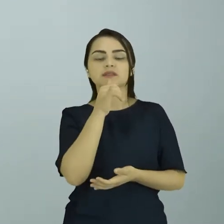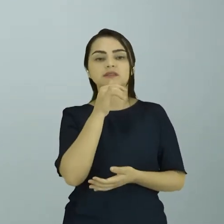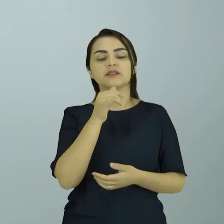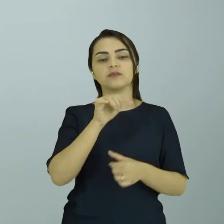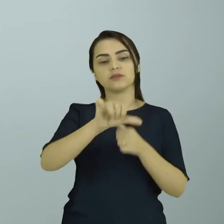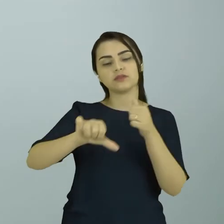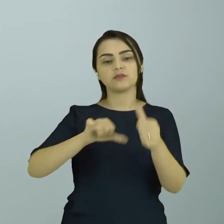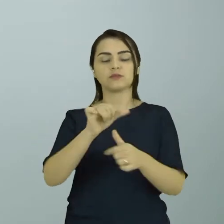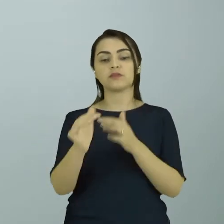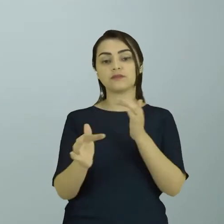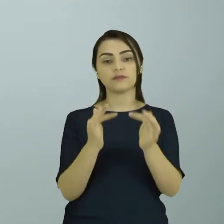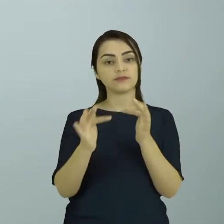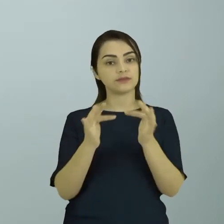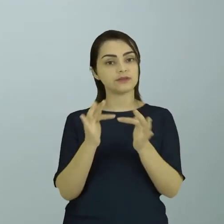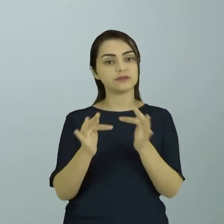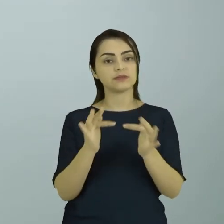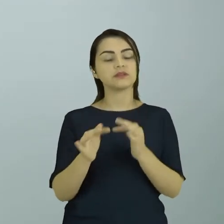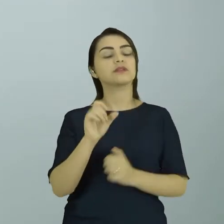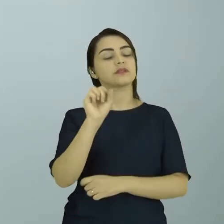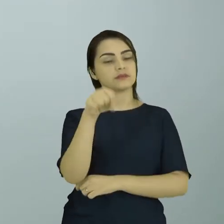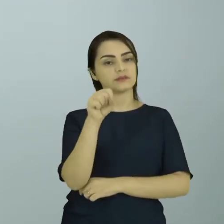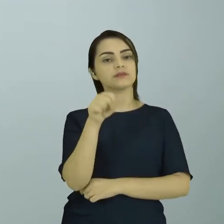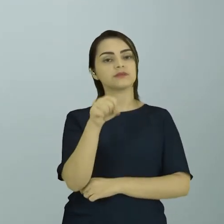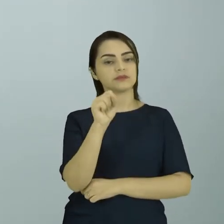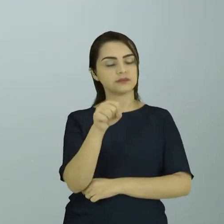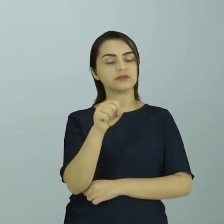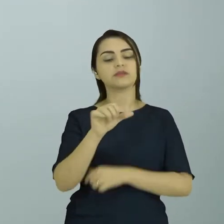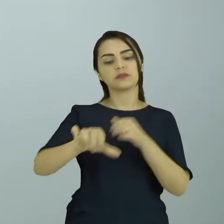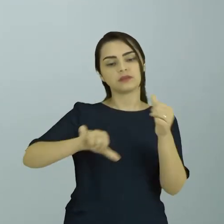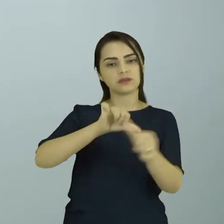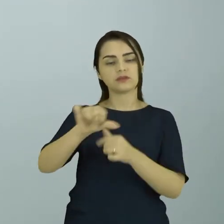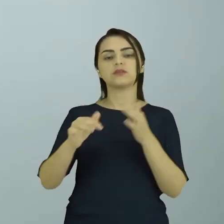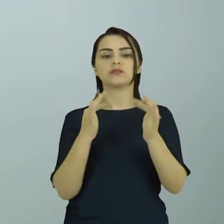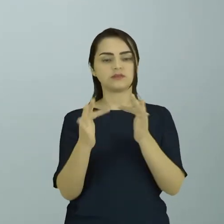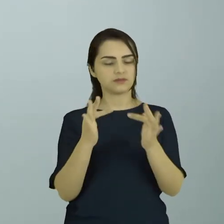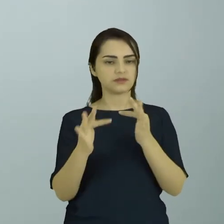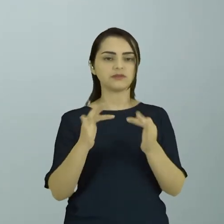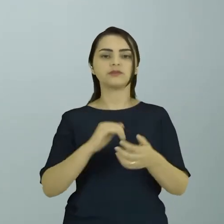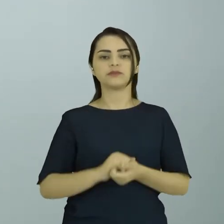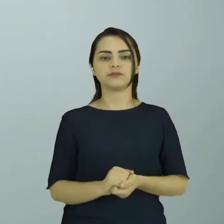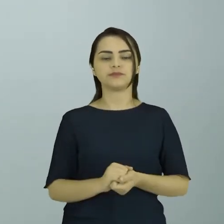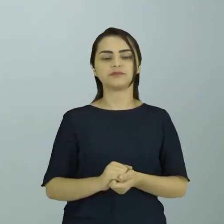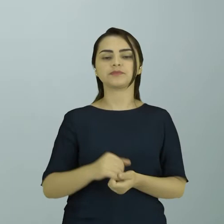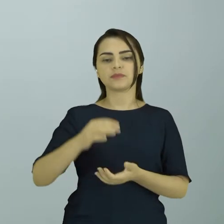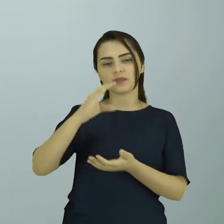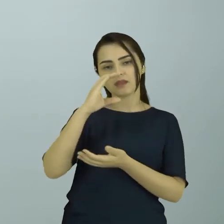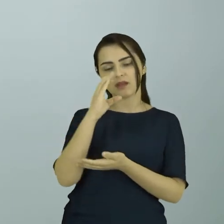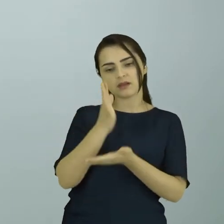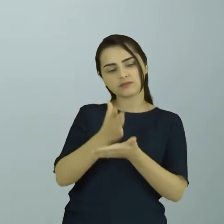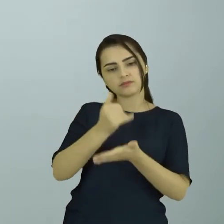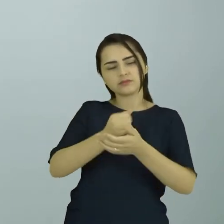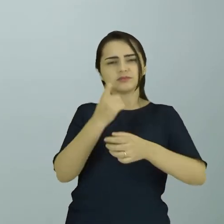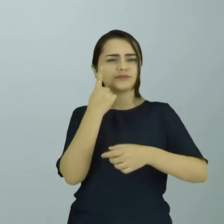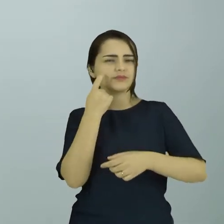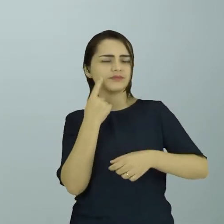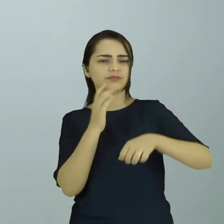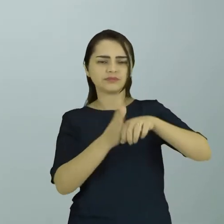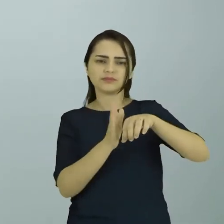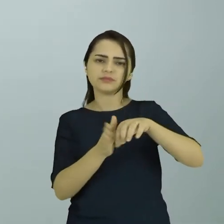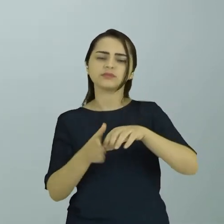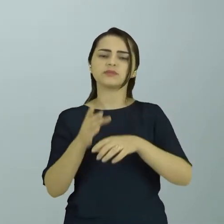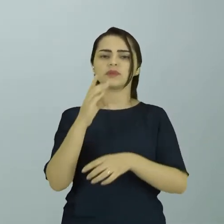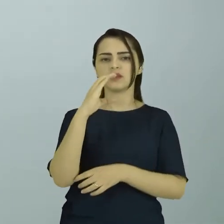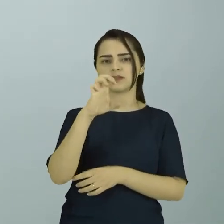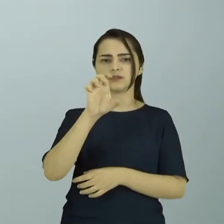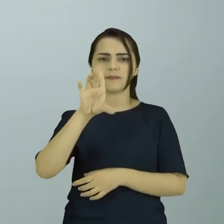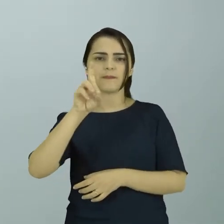transformação física. Isso mesmo, transformação física. A cebolinha, ela vem inteira, compridinha.